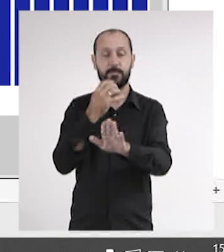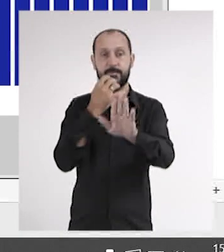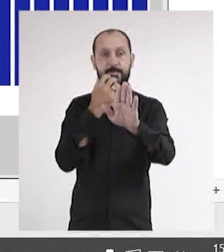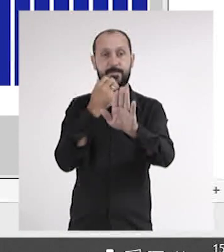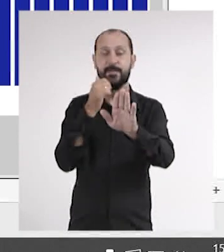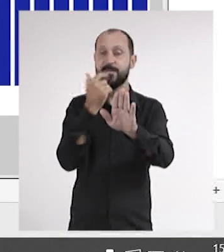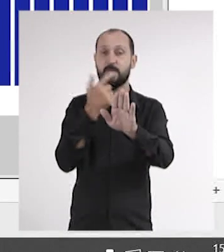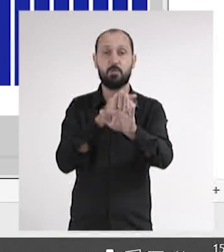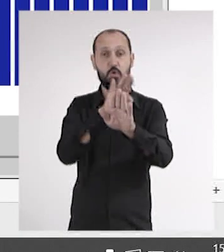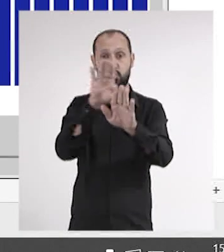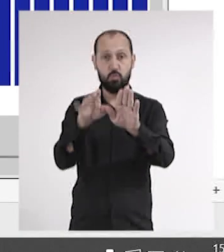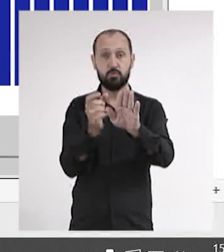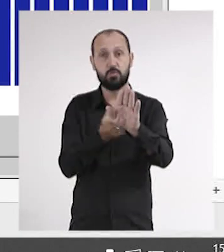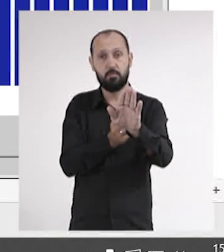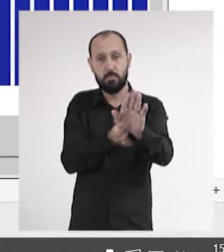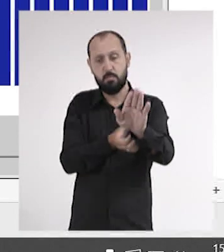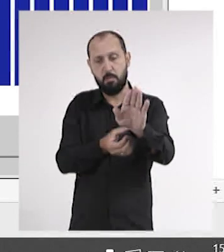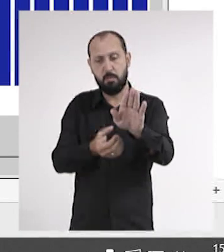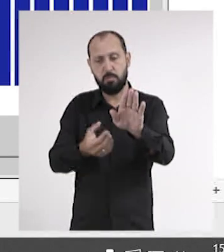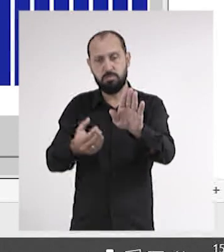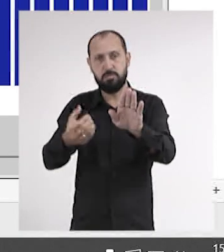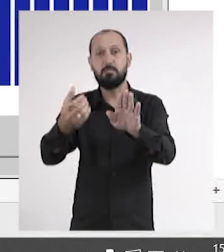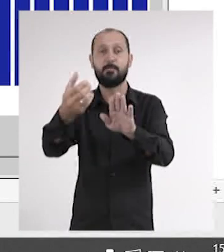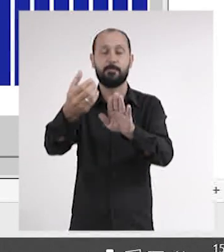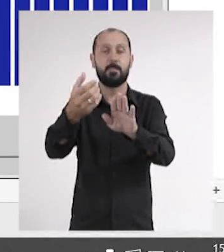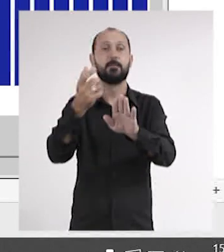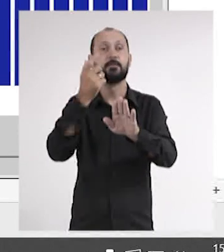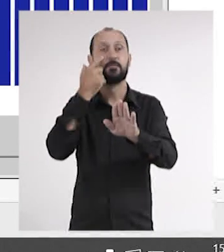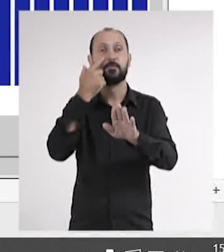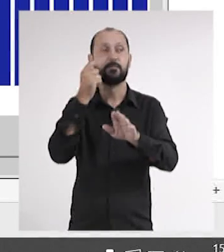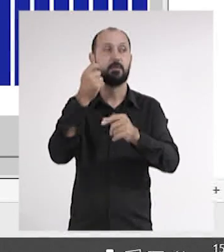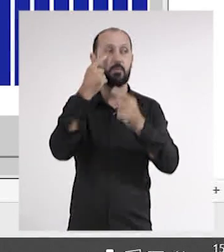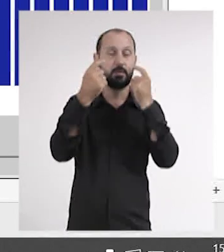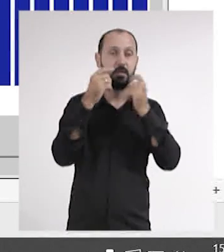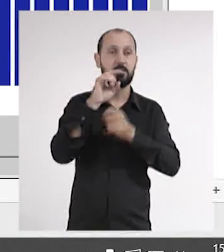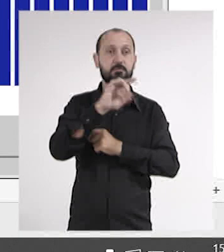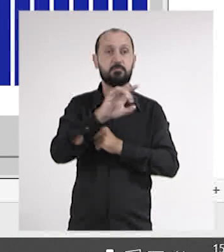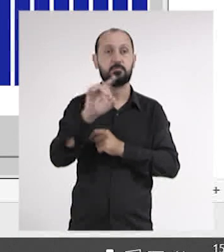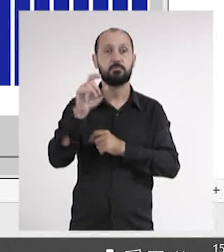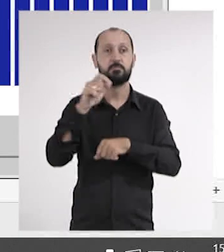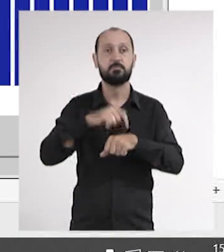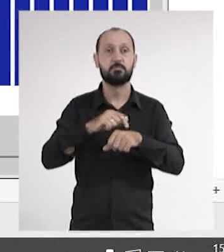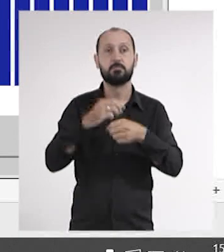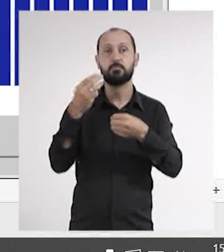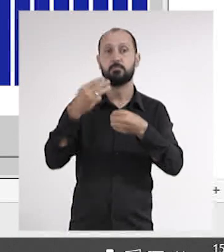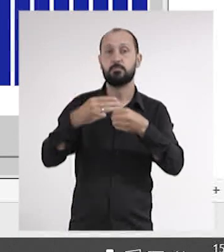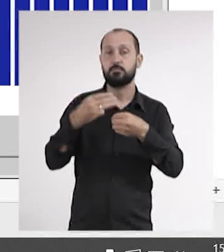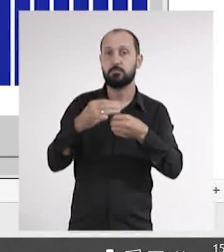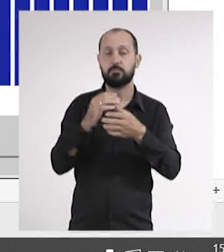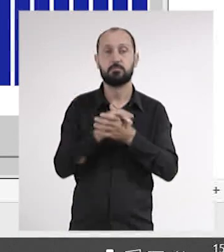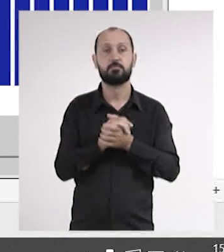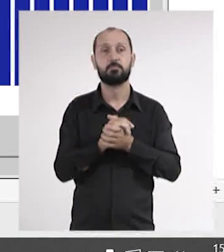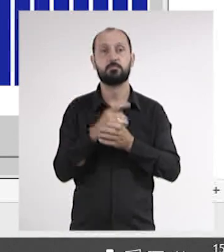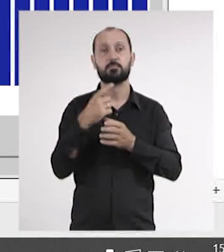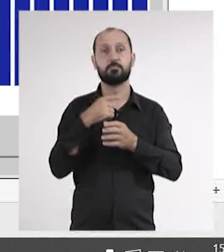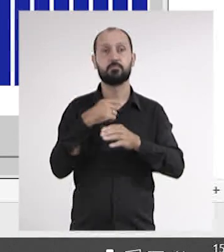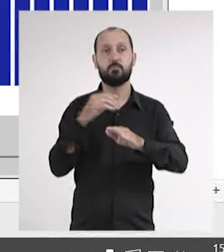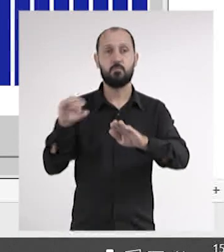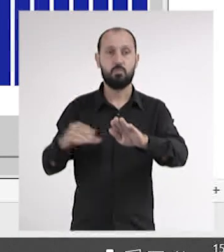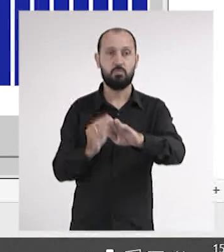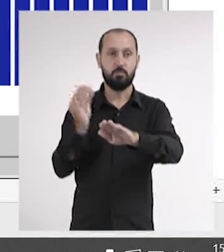há duplicações. Então, tudo isso pode ser verificado, exatamente o interesse de cada um no seu município. Temos também as passarelas,